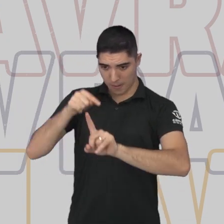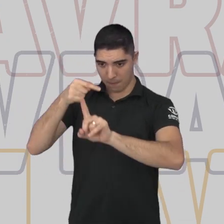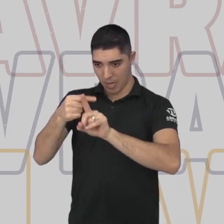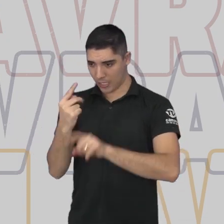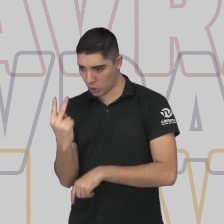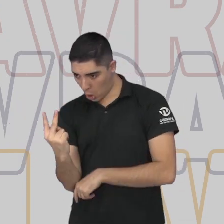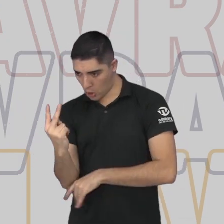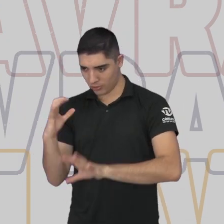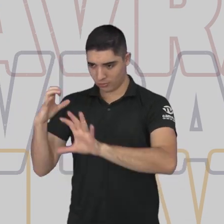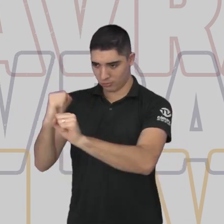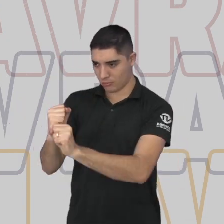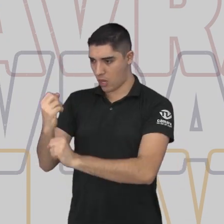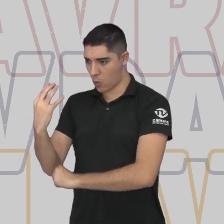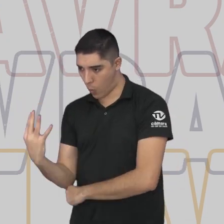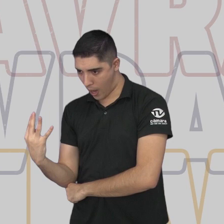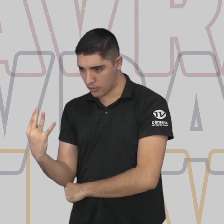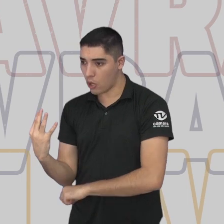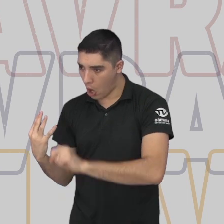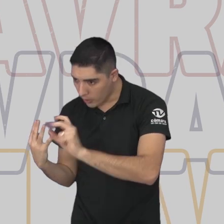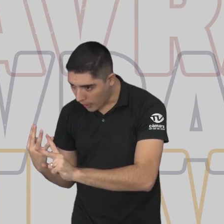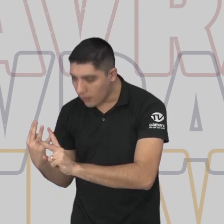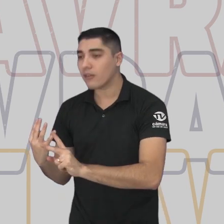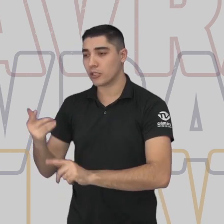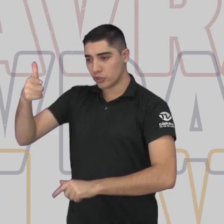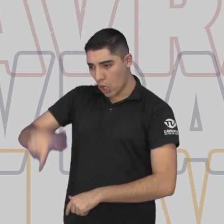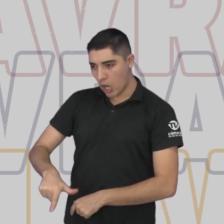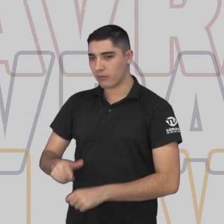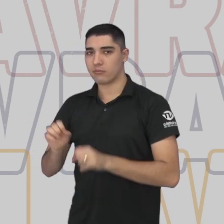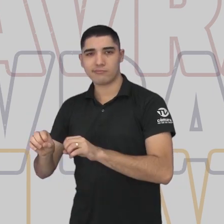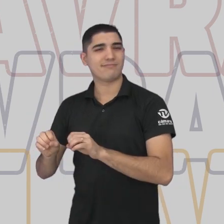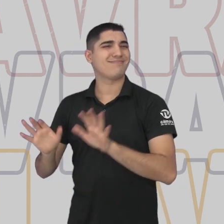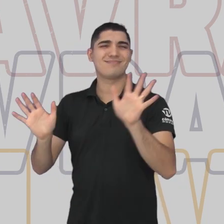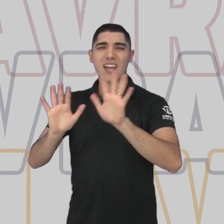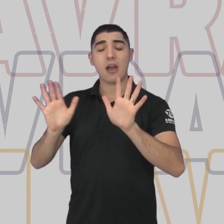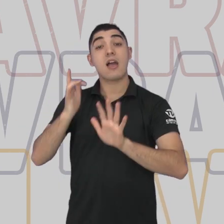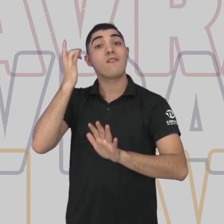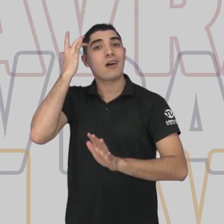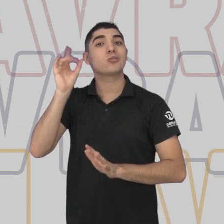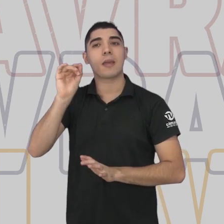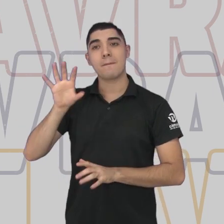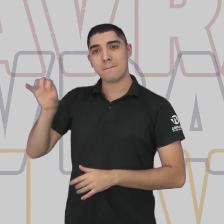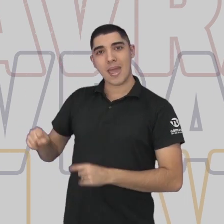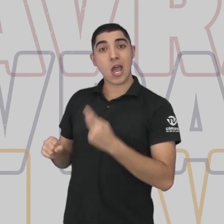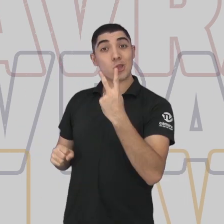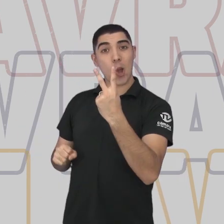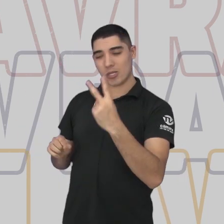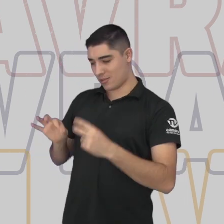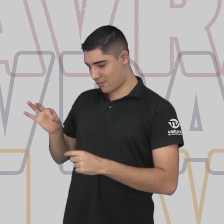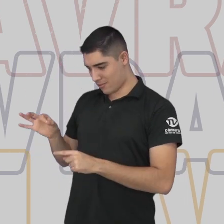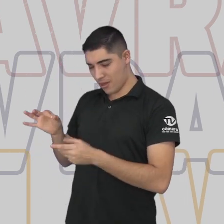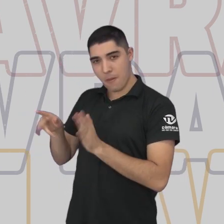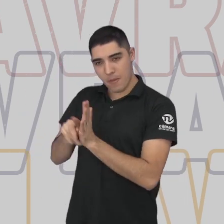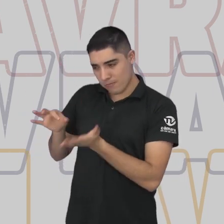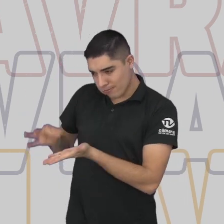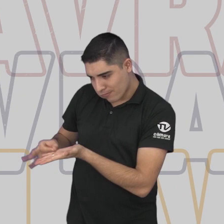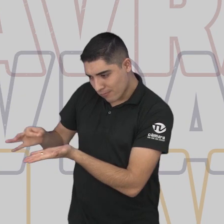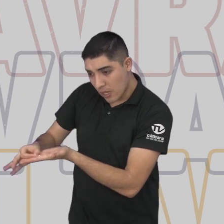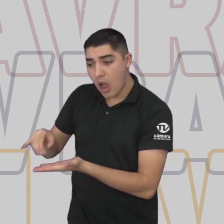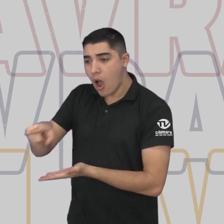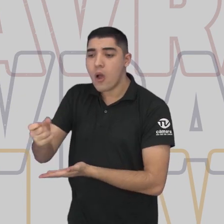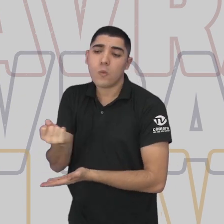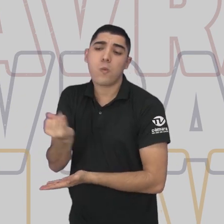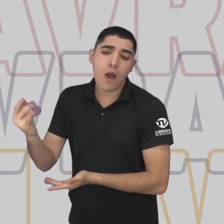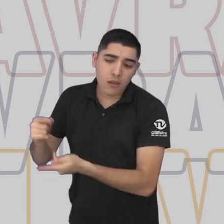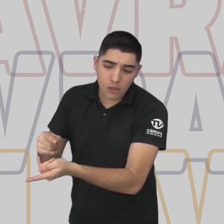é 4, vamos lá de novo. E a criança pegar 2 pecinhas, né, e somar essas, olha, quanto você tem na